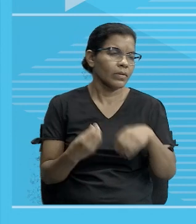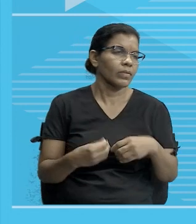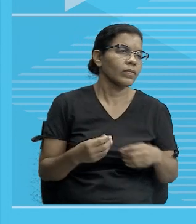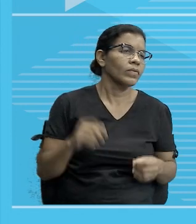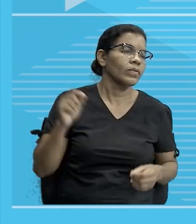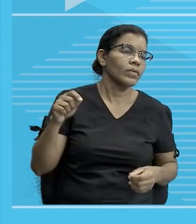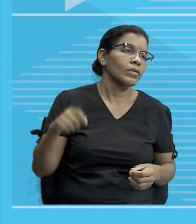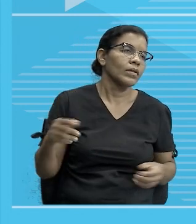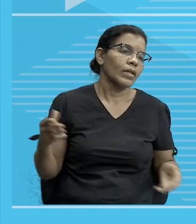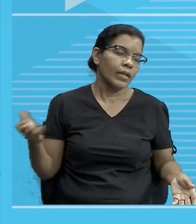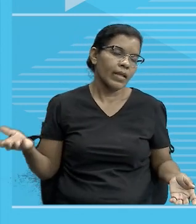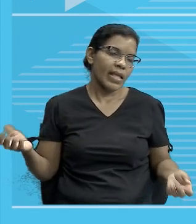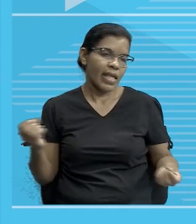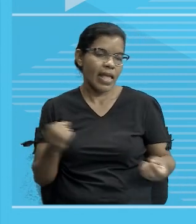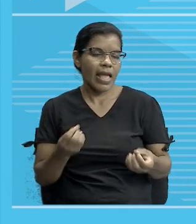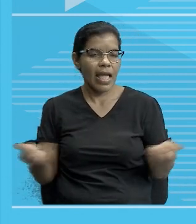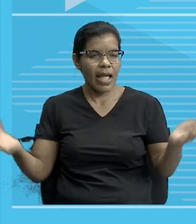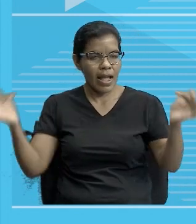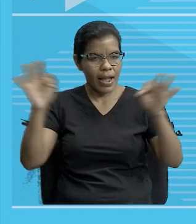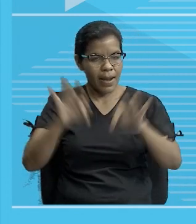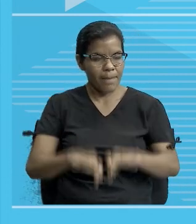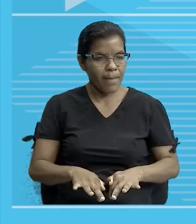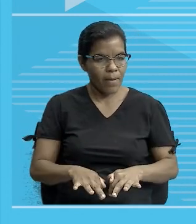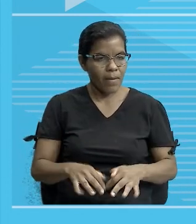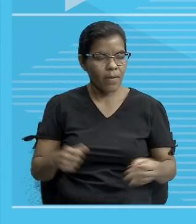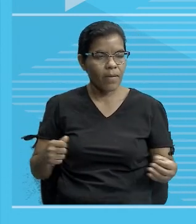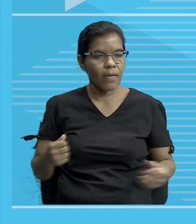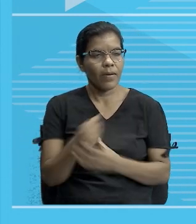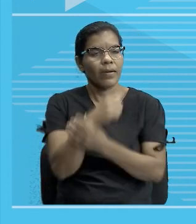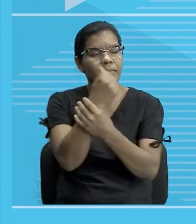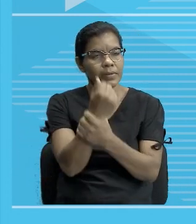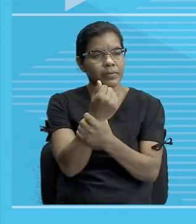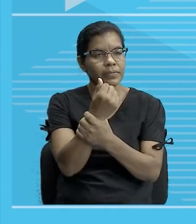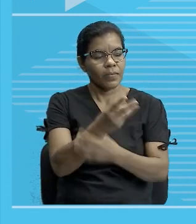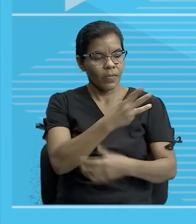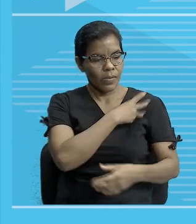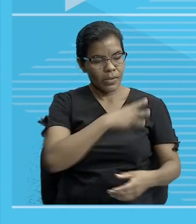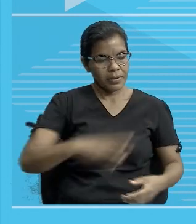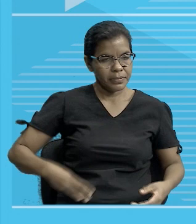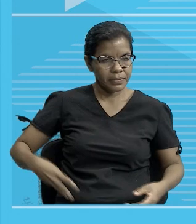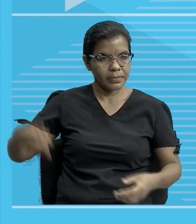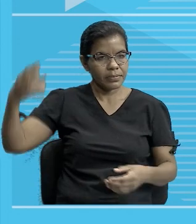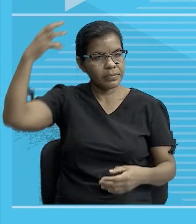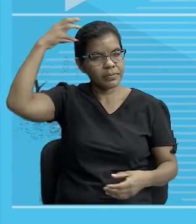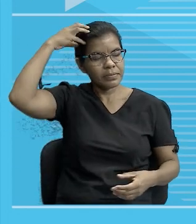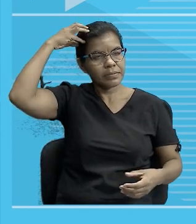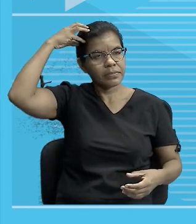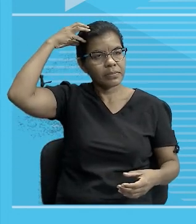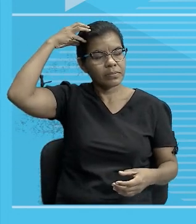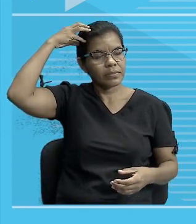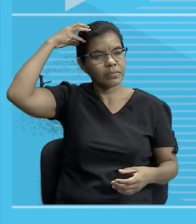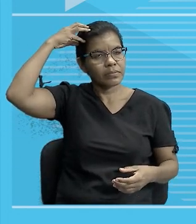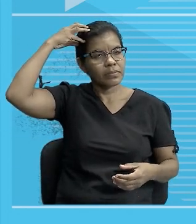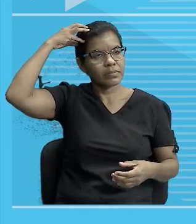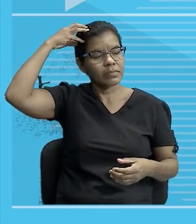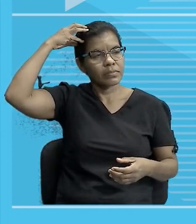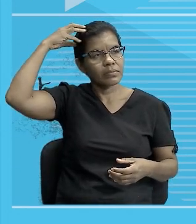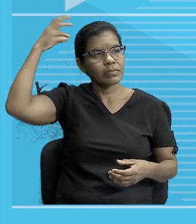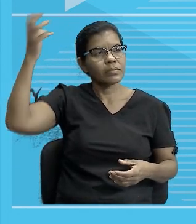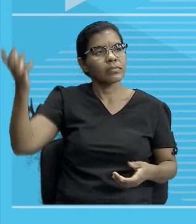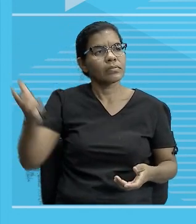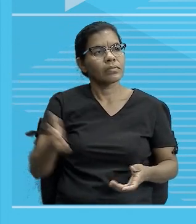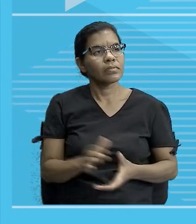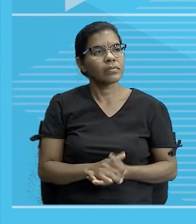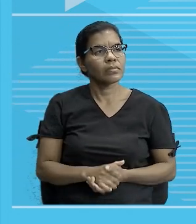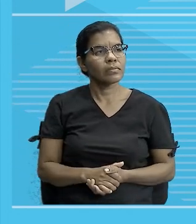absolutismo monárquico. Então a França não é mais governada por um rei, uma dinastia